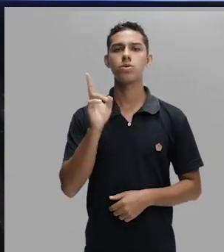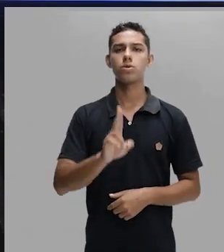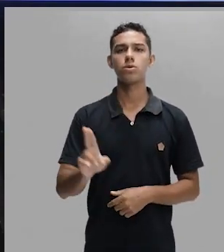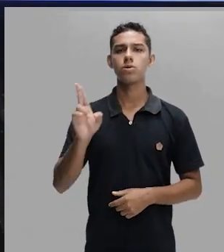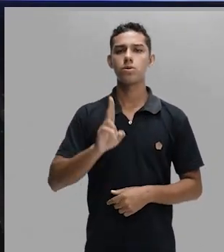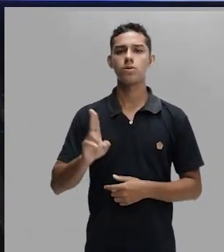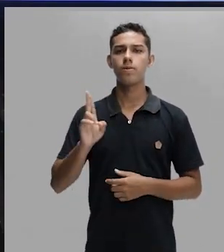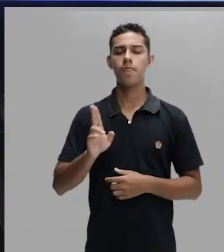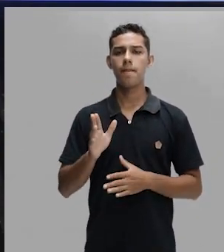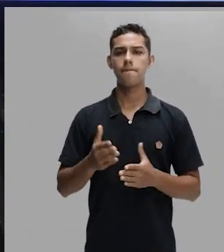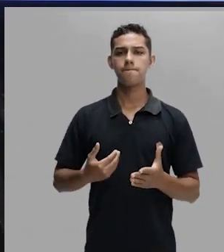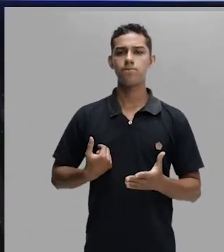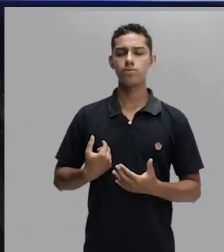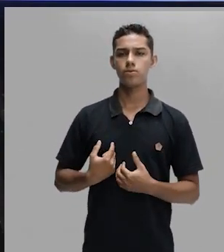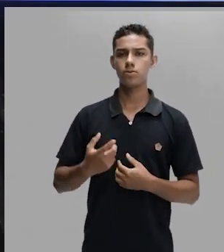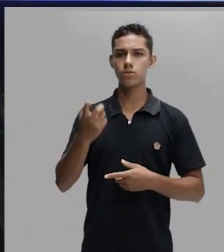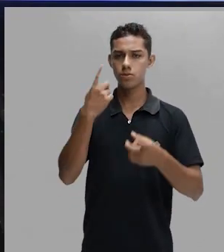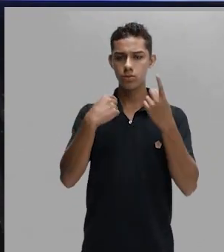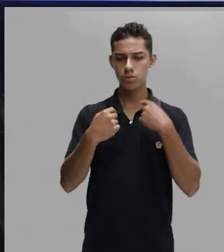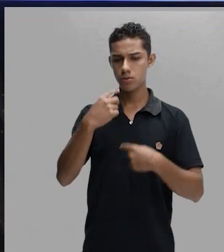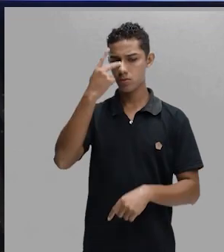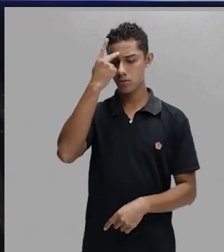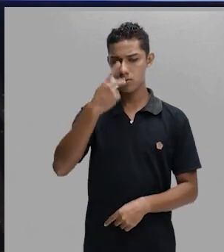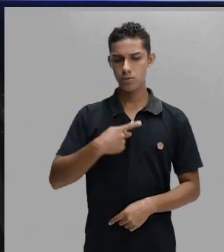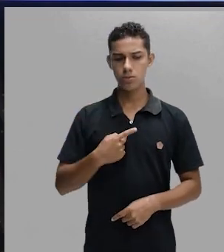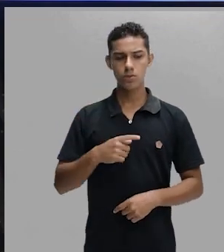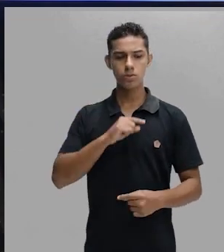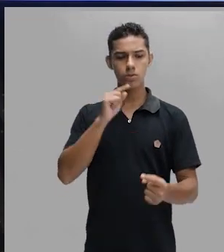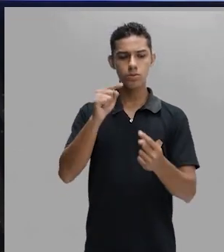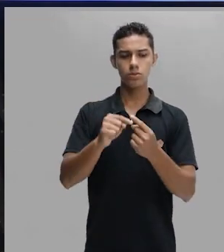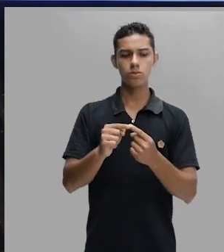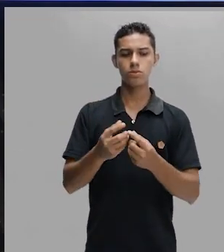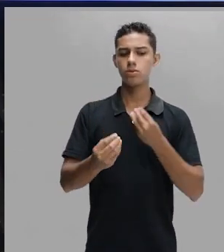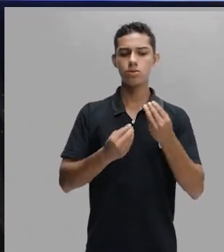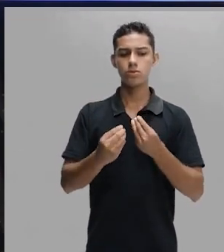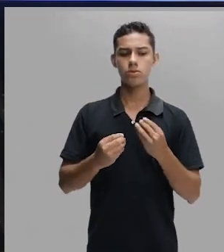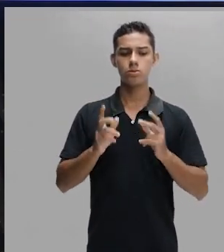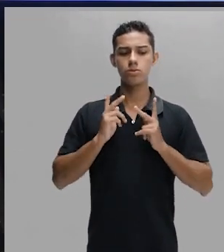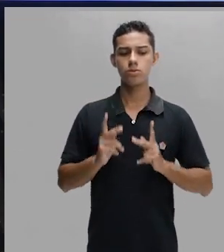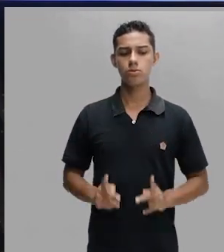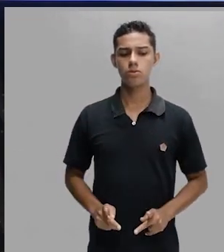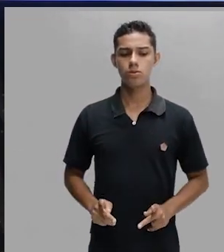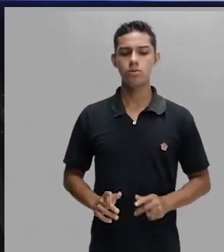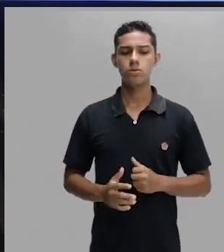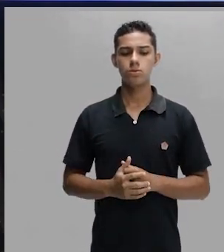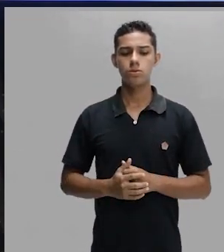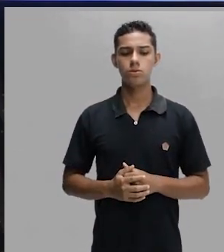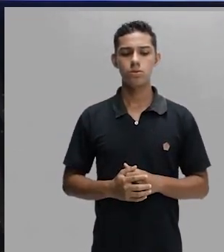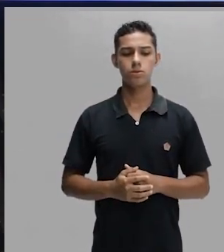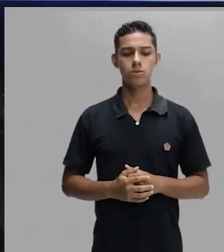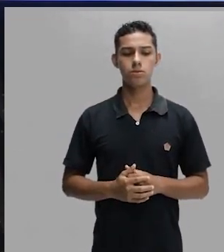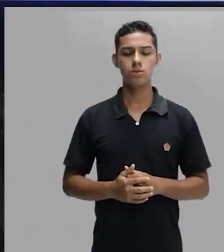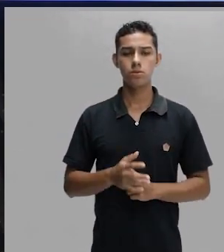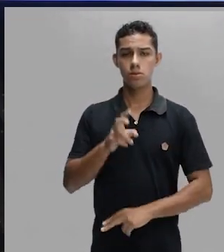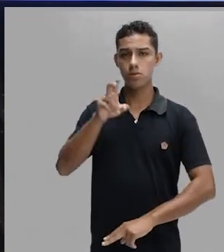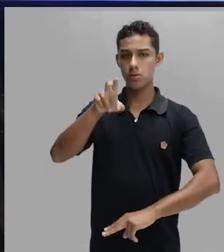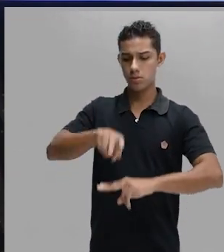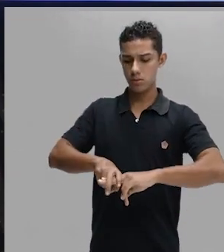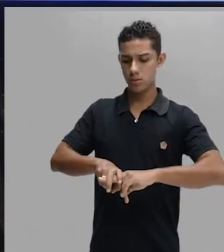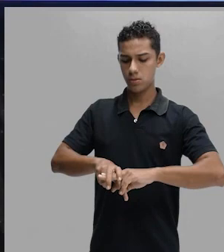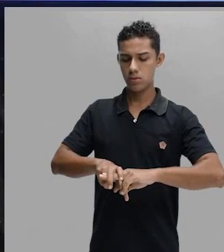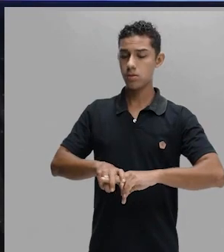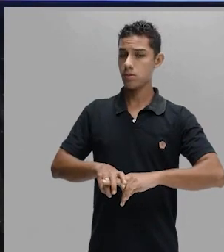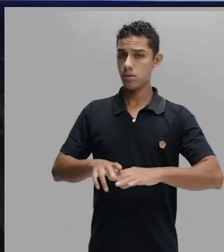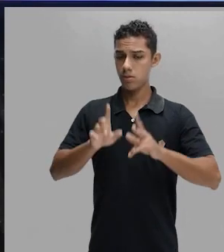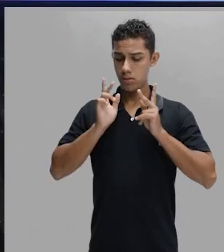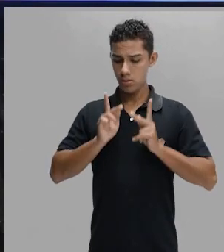a forma que a gente manipula determinado objeto, a forma que a gente se comporta em determinada situação. Ao sentar, eu tenho que sentar